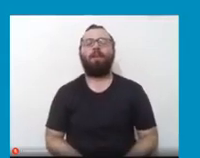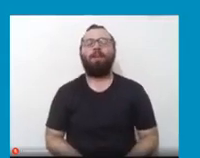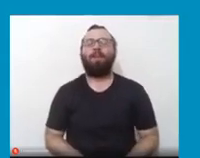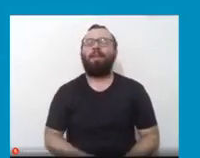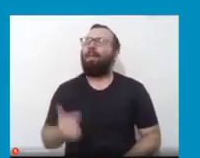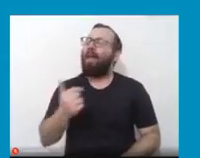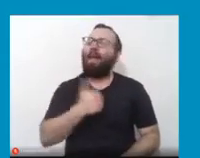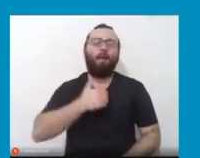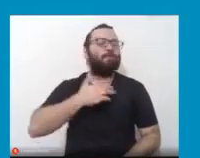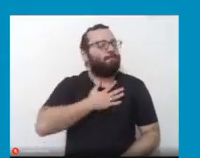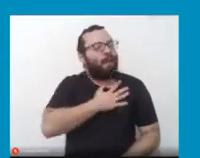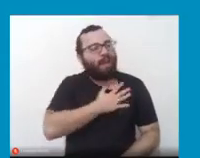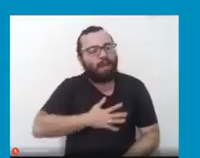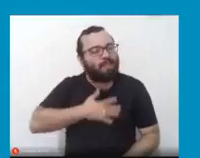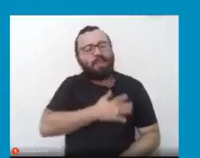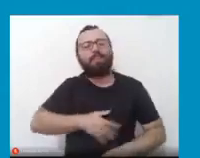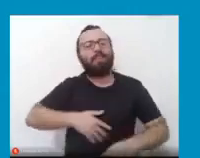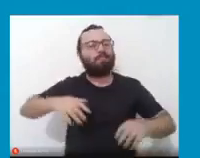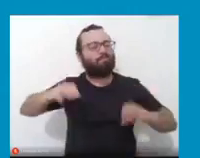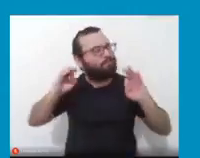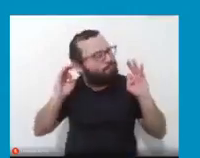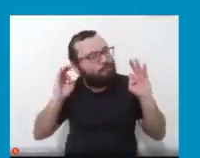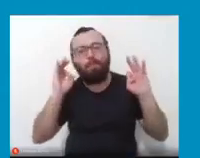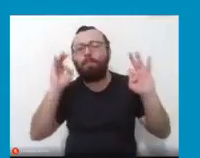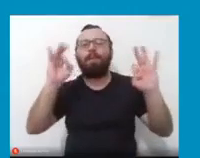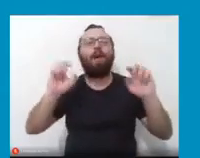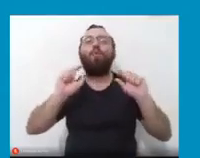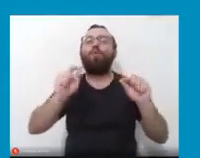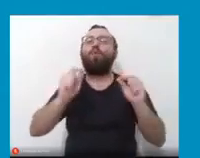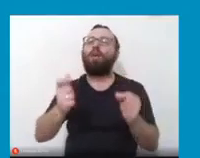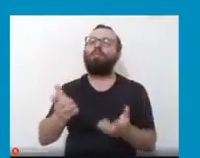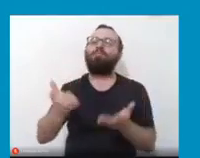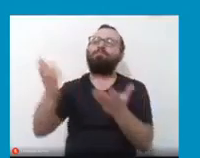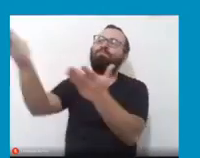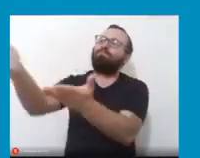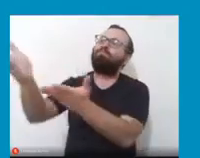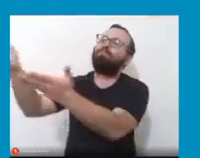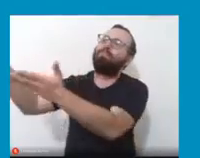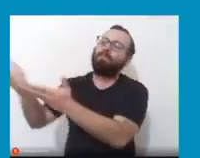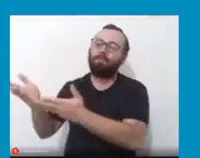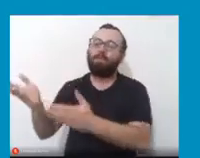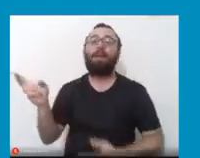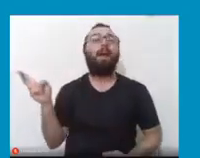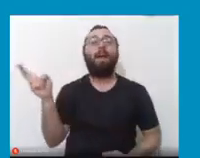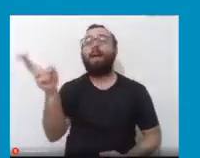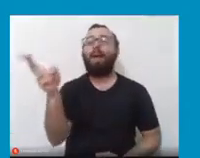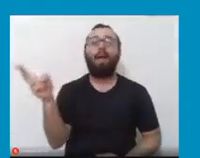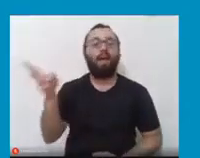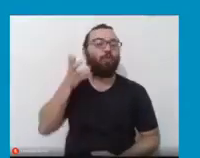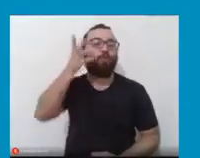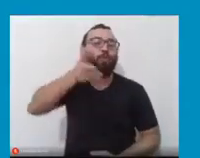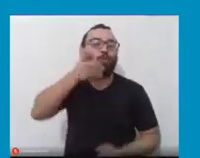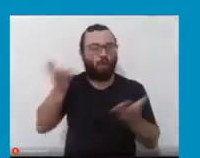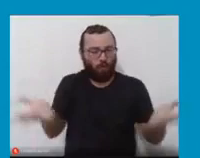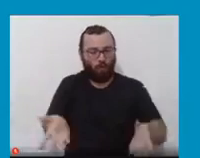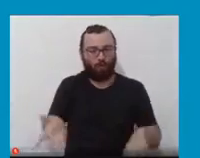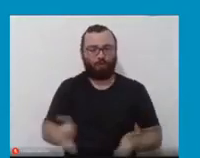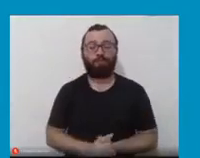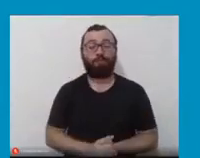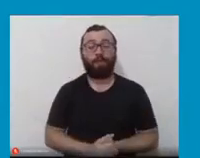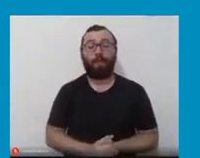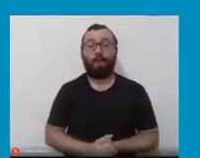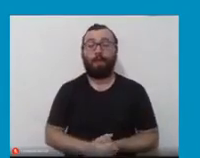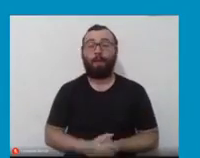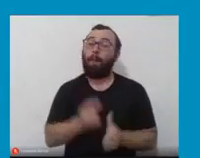prazer muito especial, muito grande, de apresentar a vocês os palestrantes de hoje. A começar